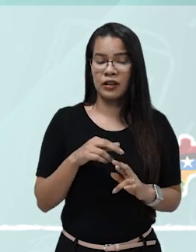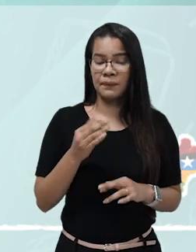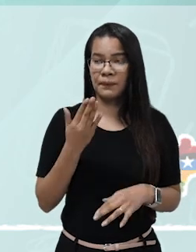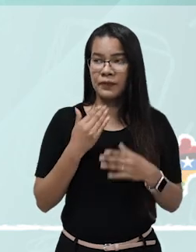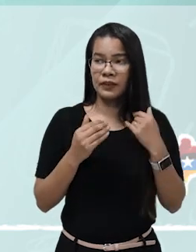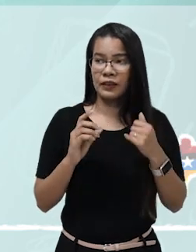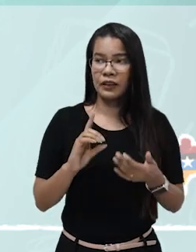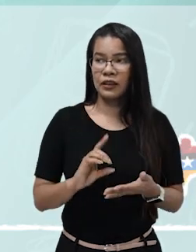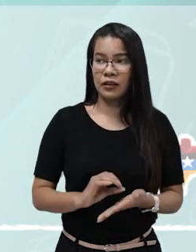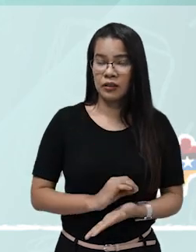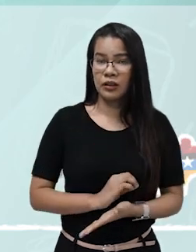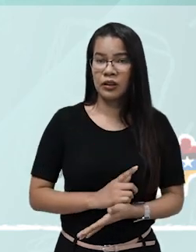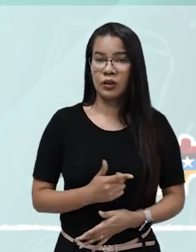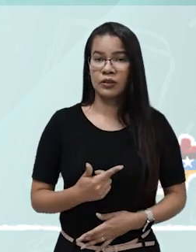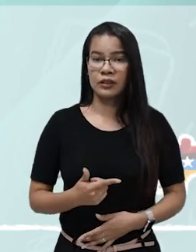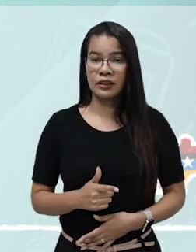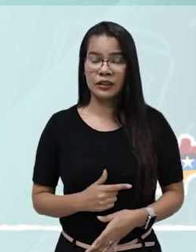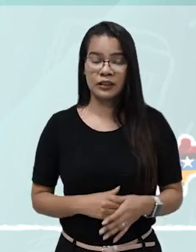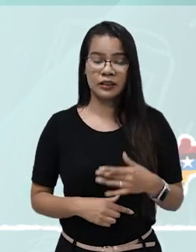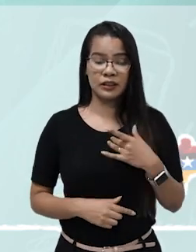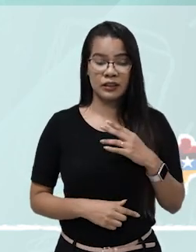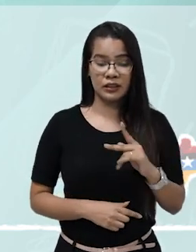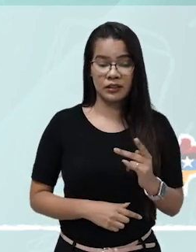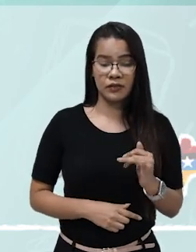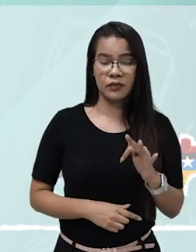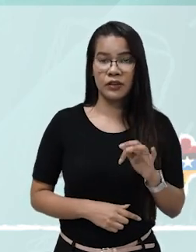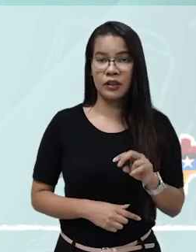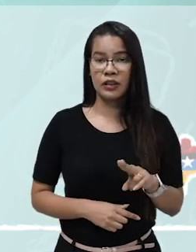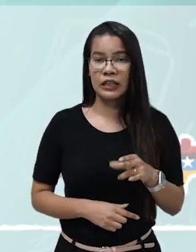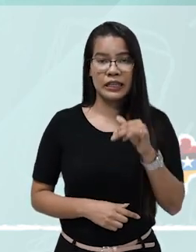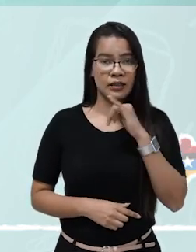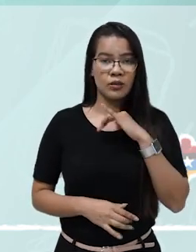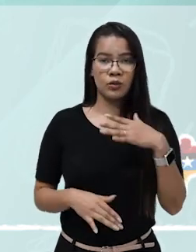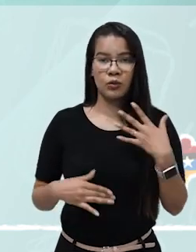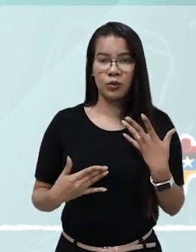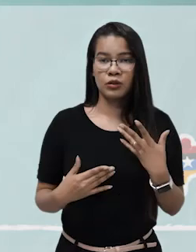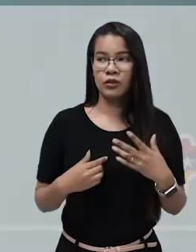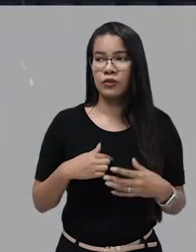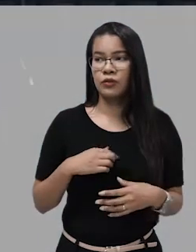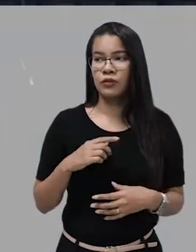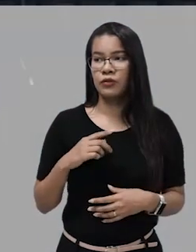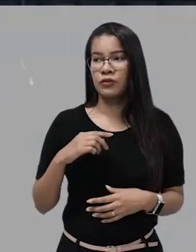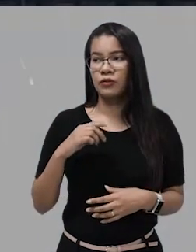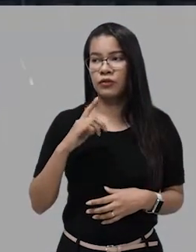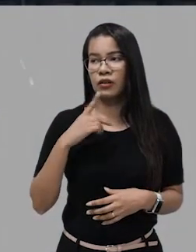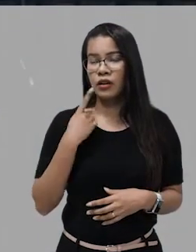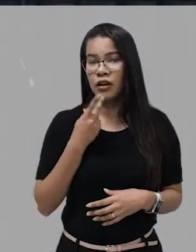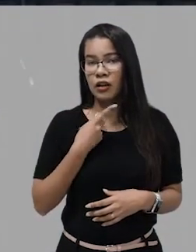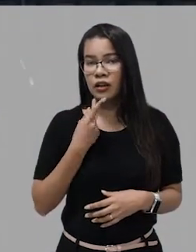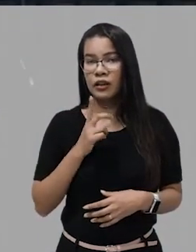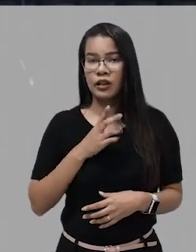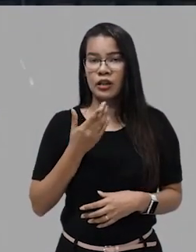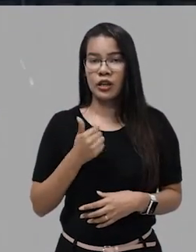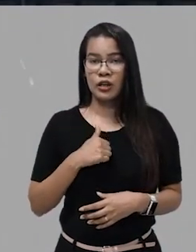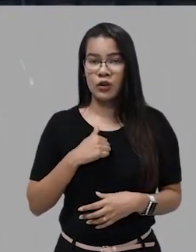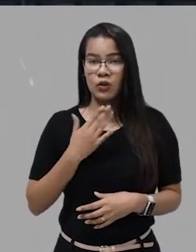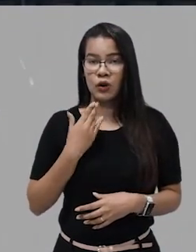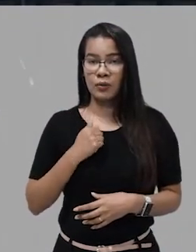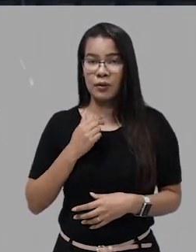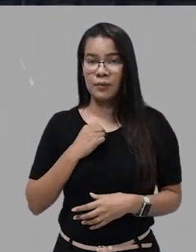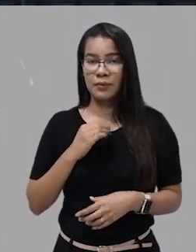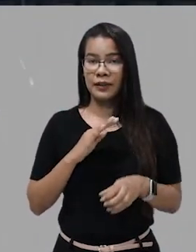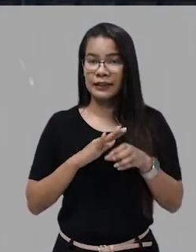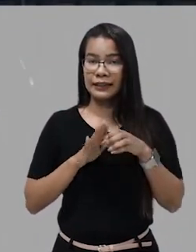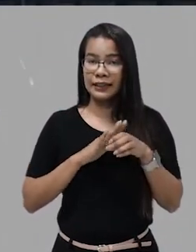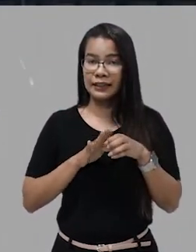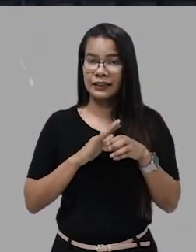alimento, não haverá hífen. Por exemplo, quando eu digo eu comi uma batata doce, quer dizer, ela estava doce, então não precisa do hífen. Mas se é